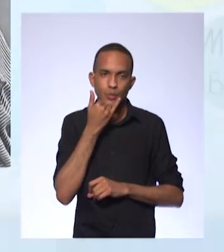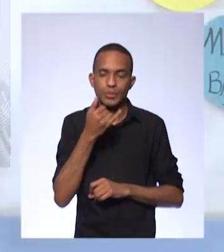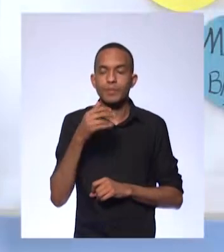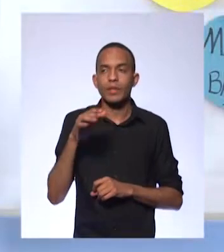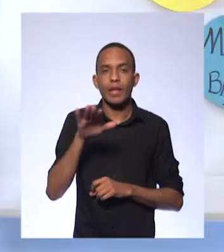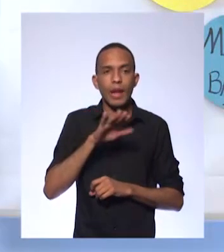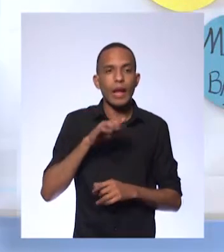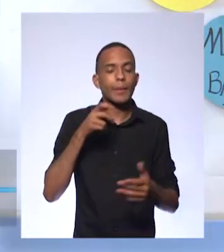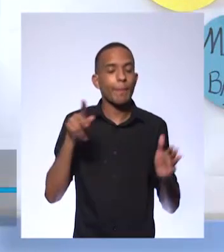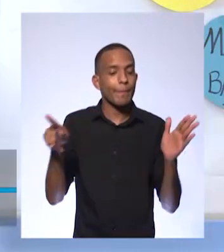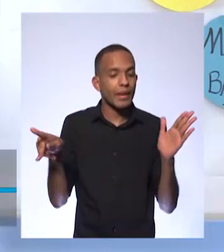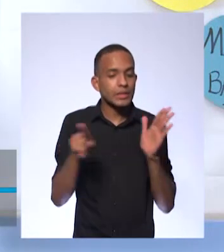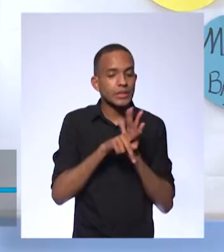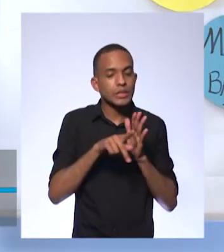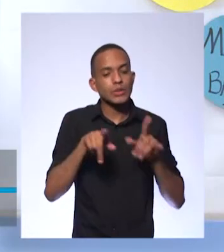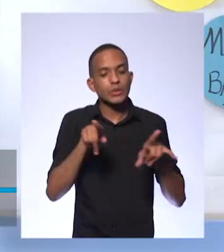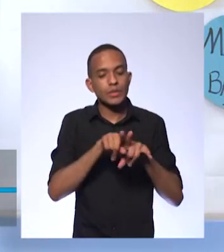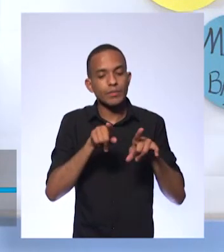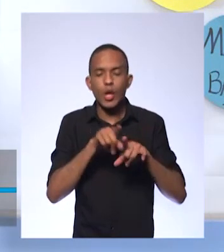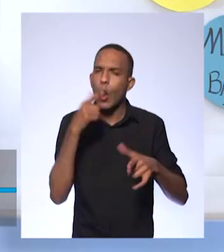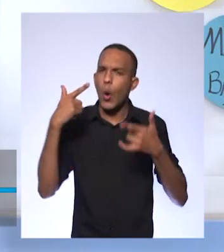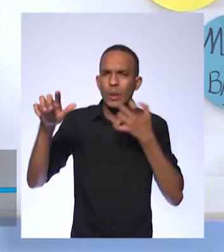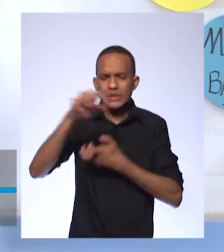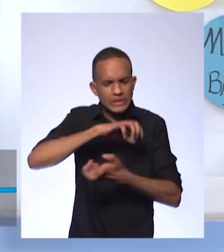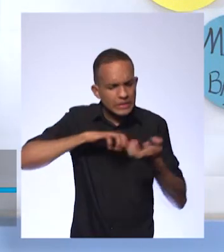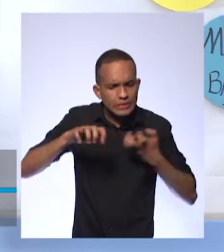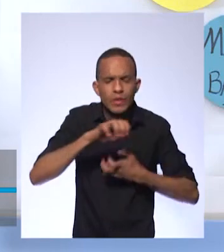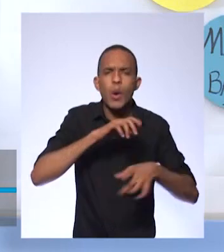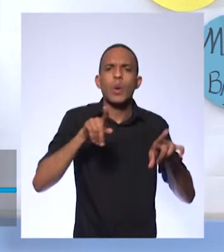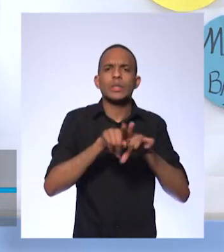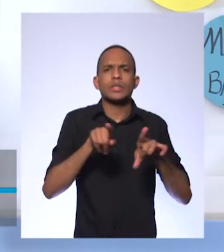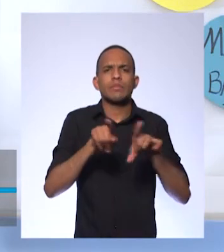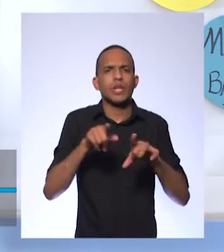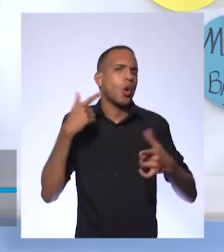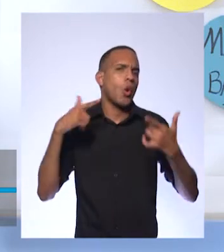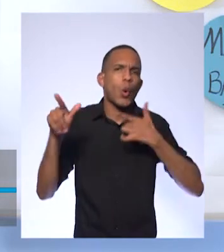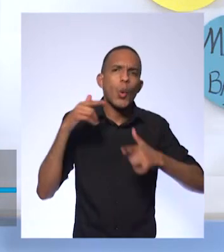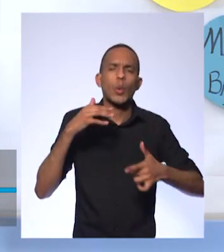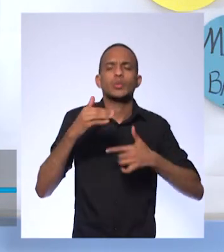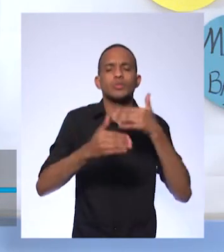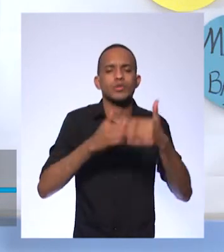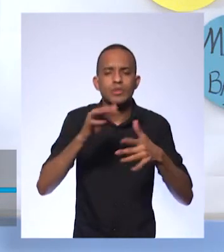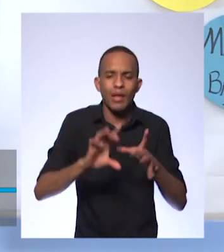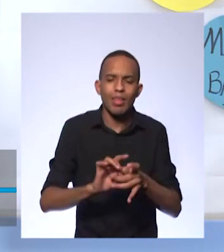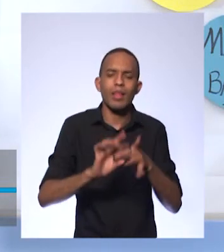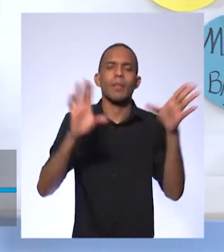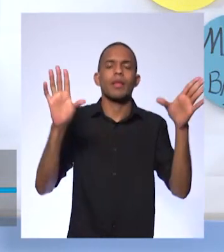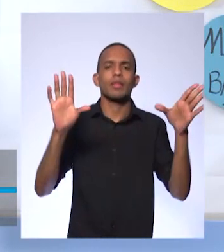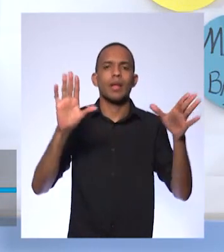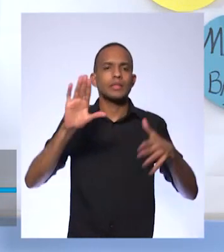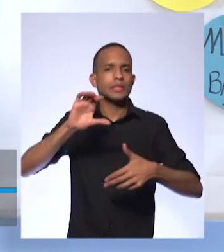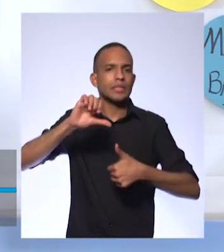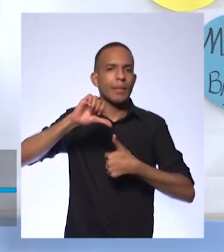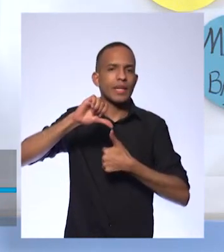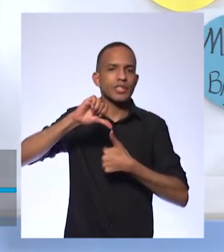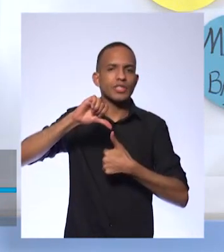que participou de algumas outras revoltas, de alguns outros processos de independência na América